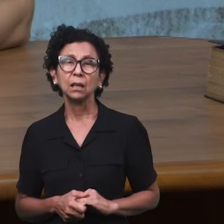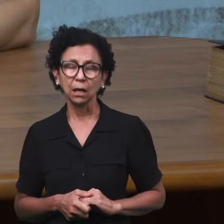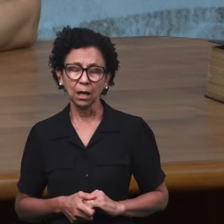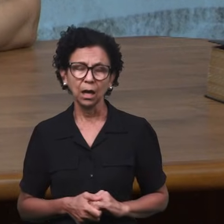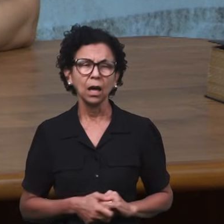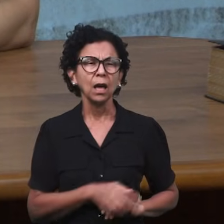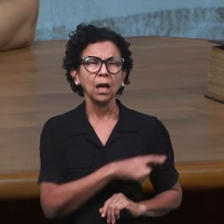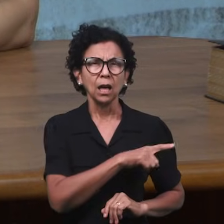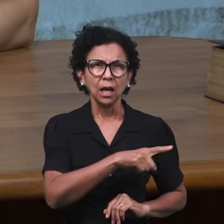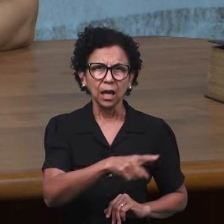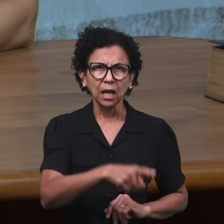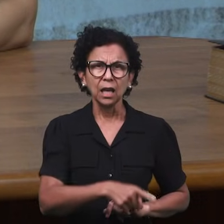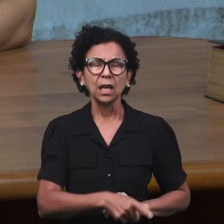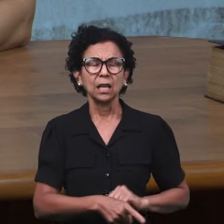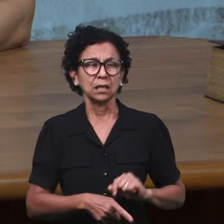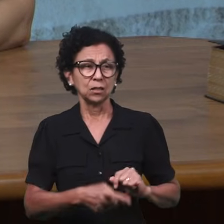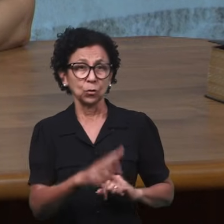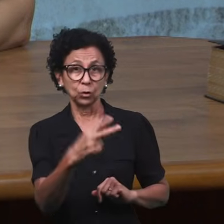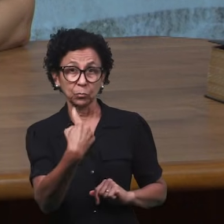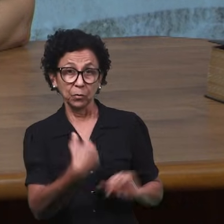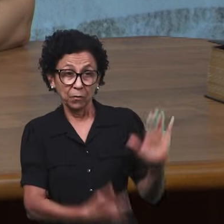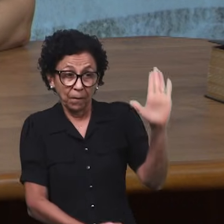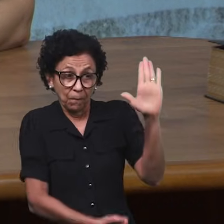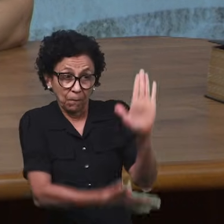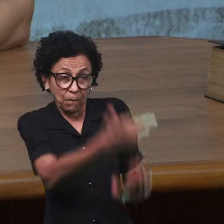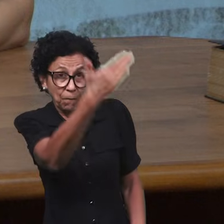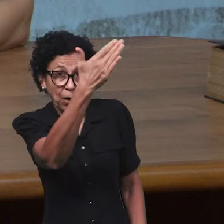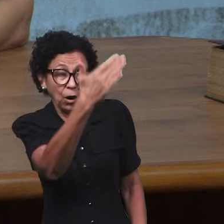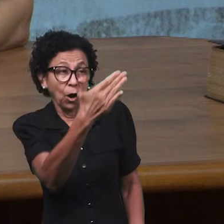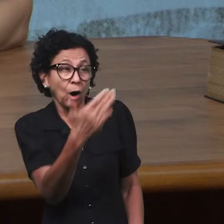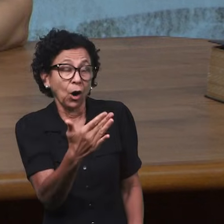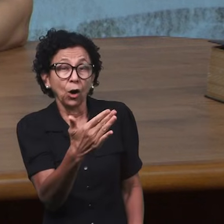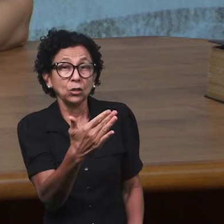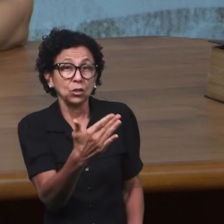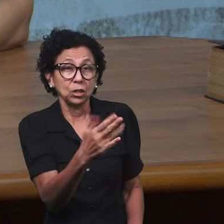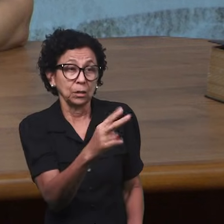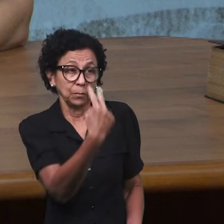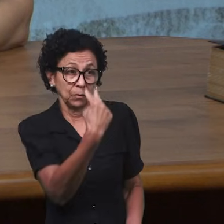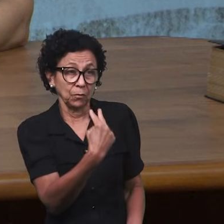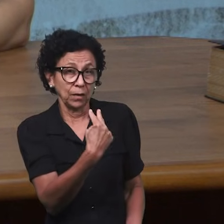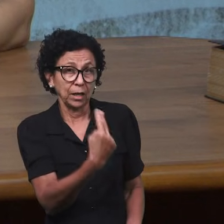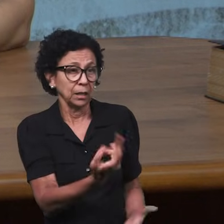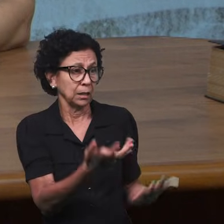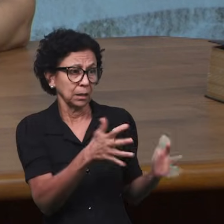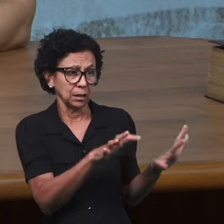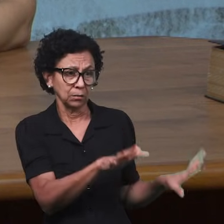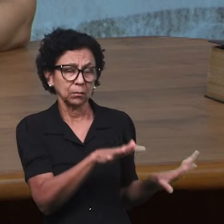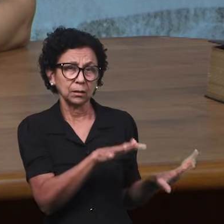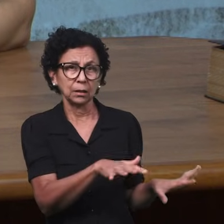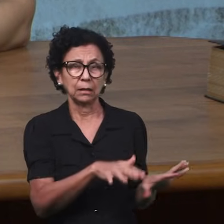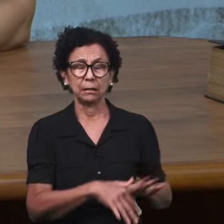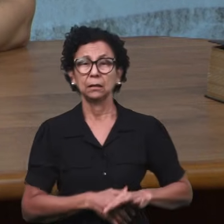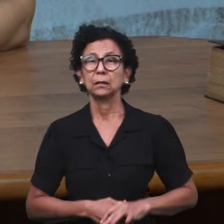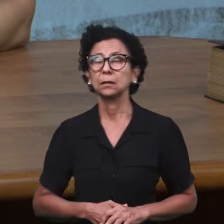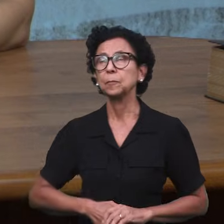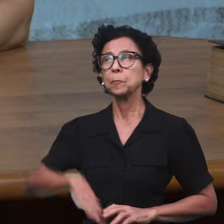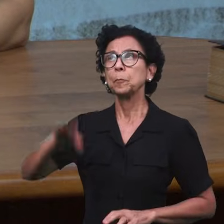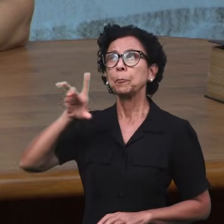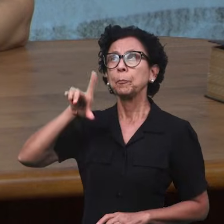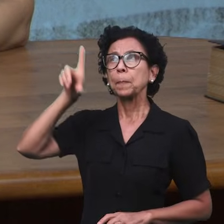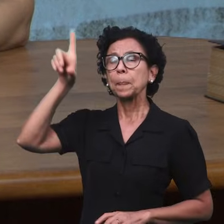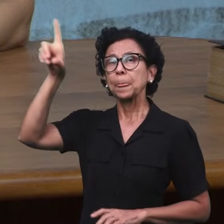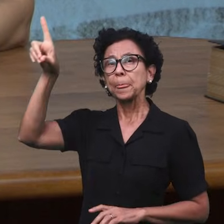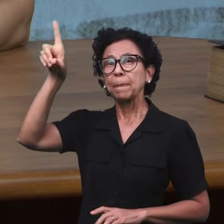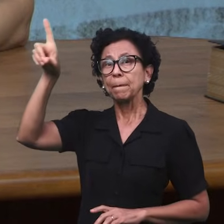para longe de mim, e no meu rosto não se privam de cuspir. Porque Deus desatou a